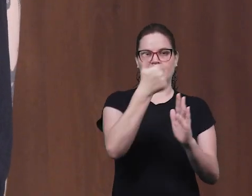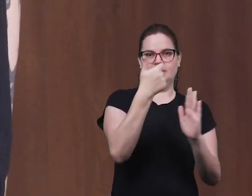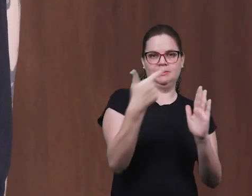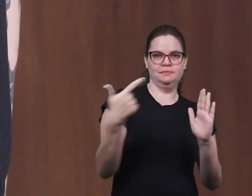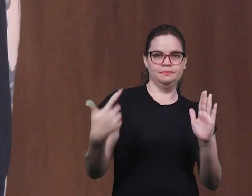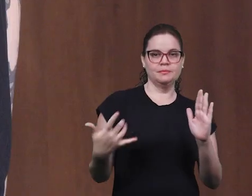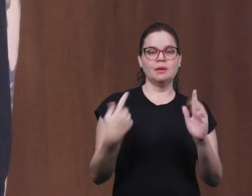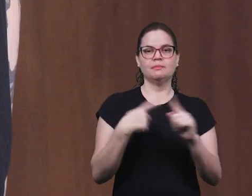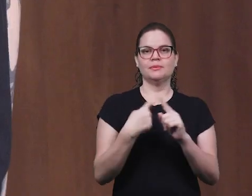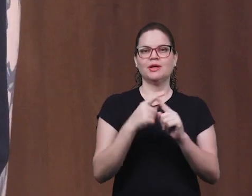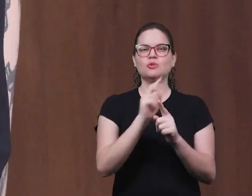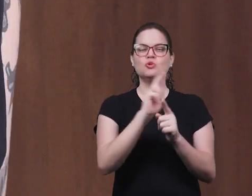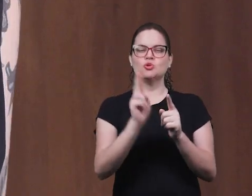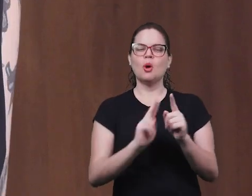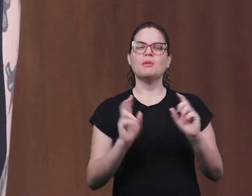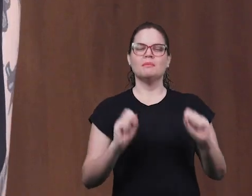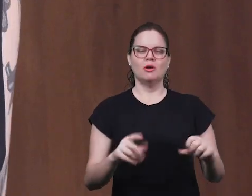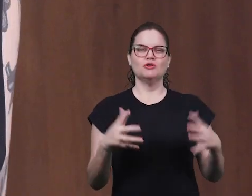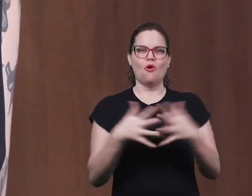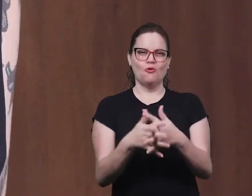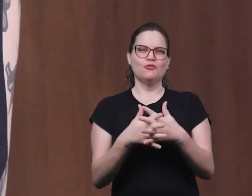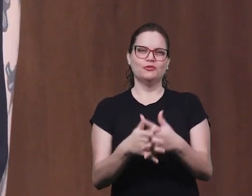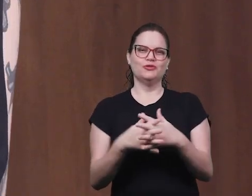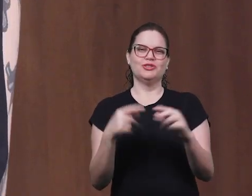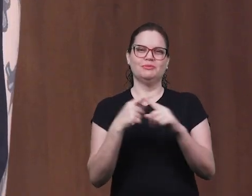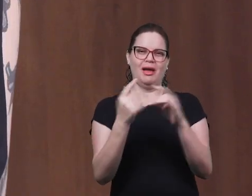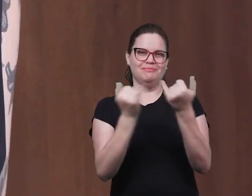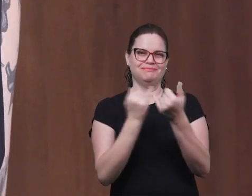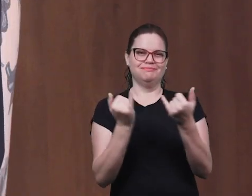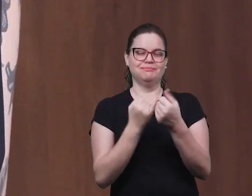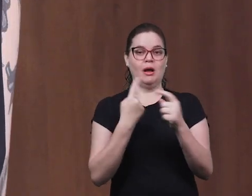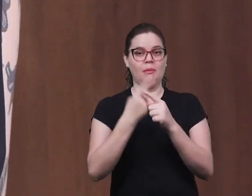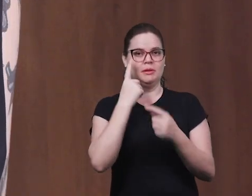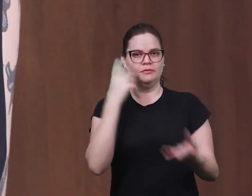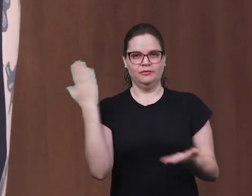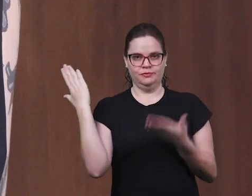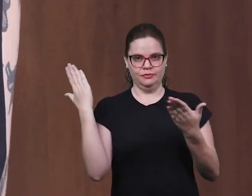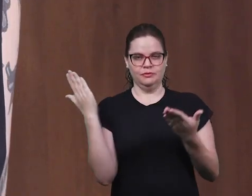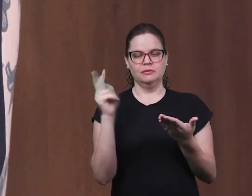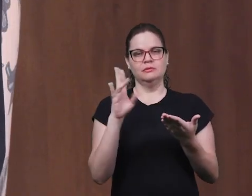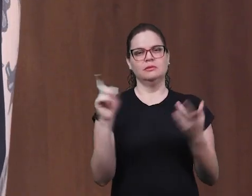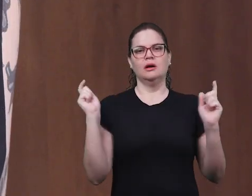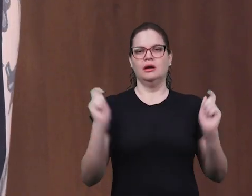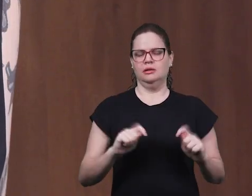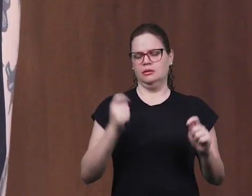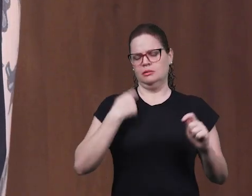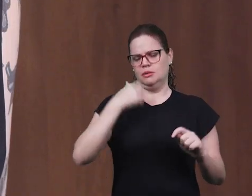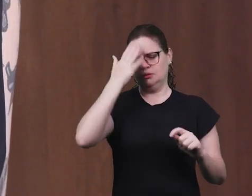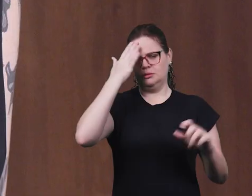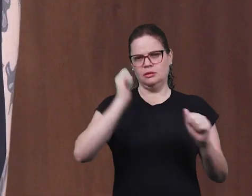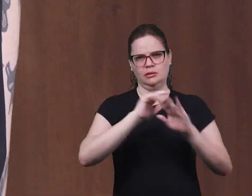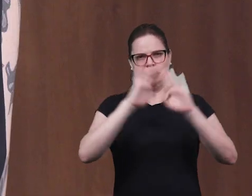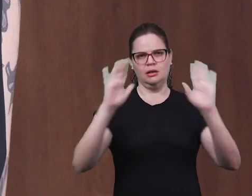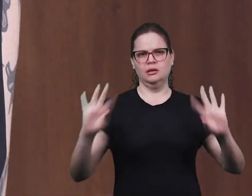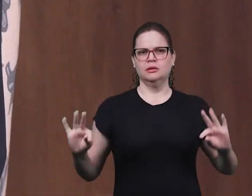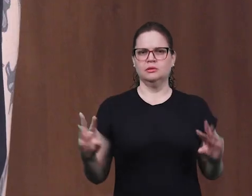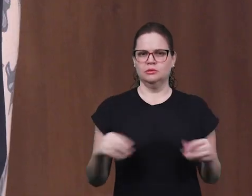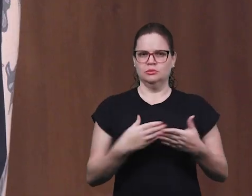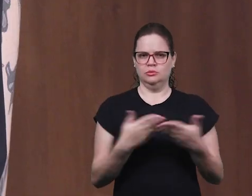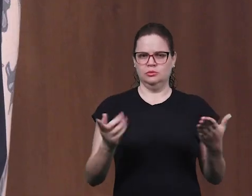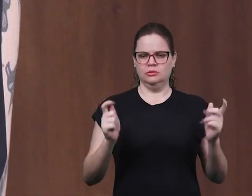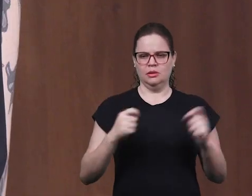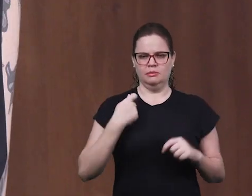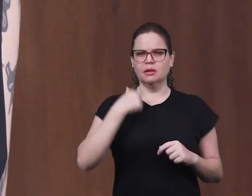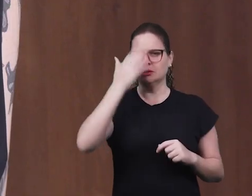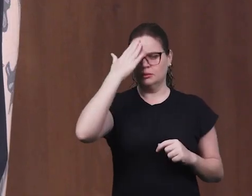trazem tanta confusão. Mas se acompanhar o quadro, isso vai ficar assim de forma muito clara para se